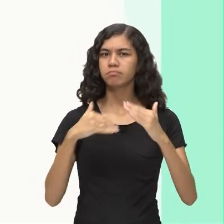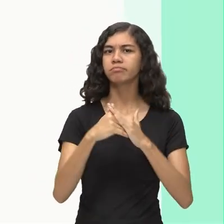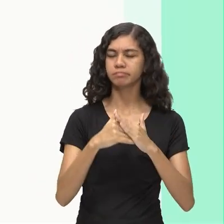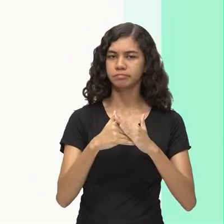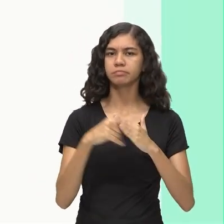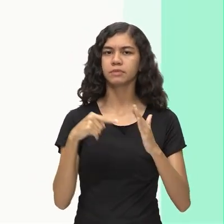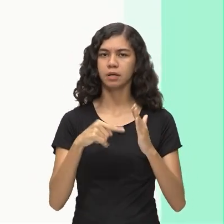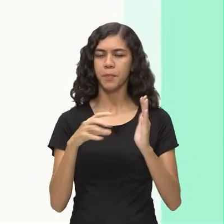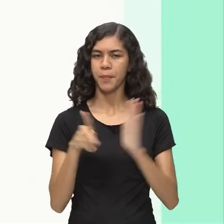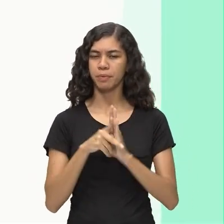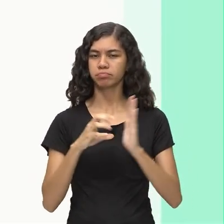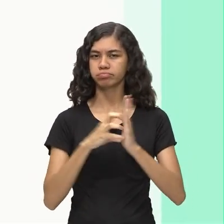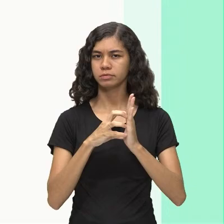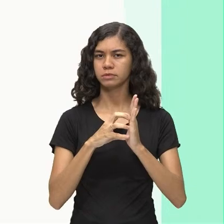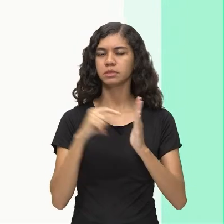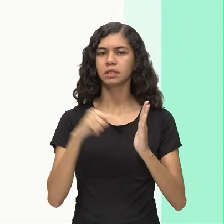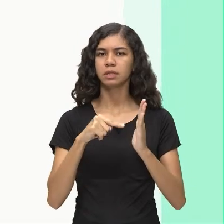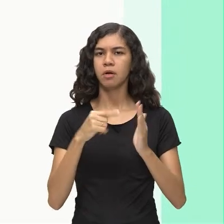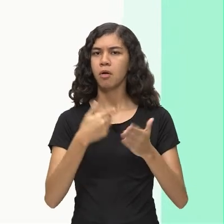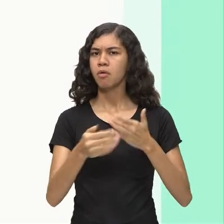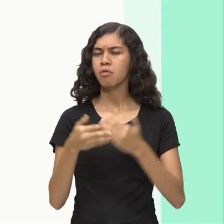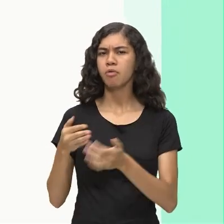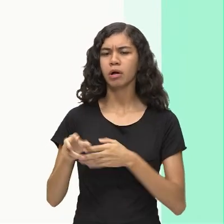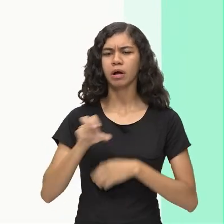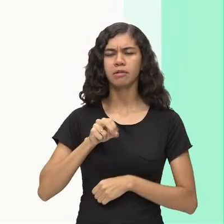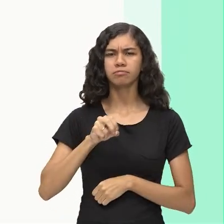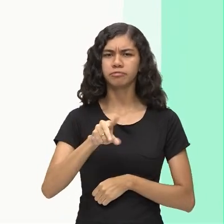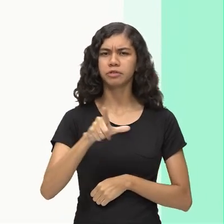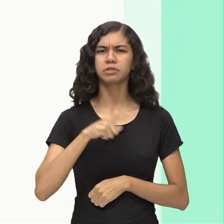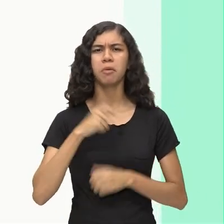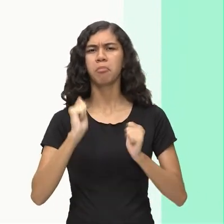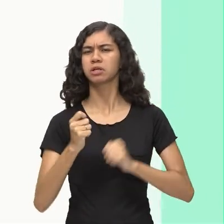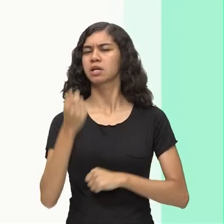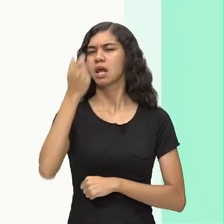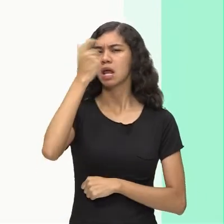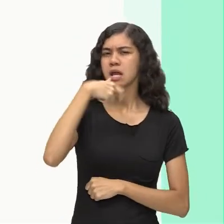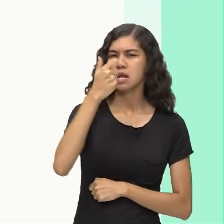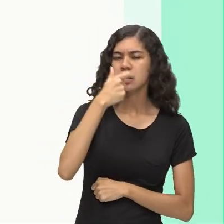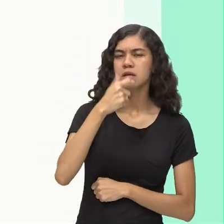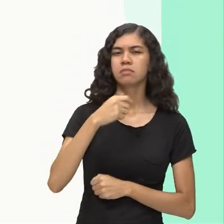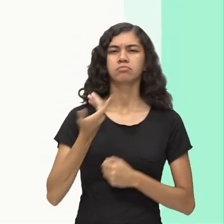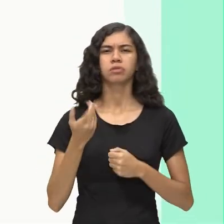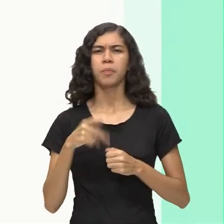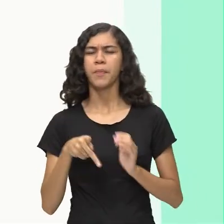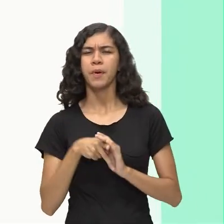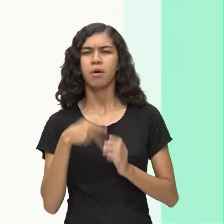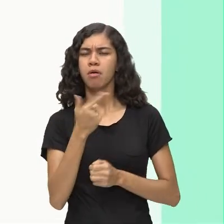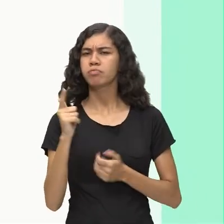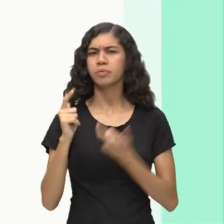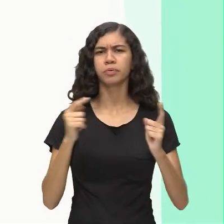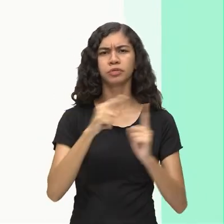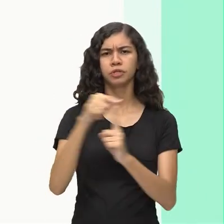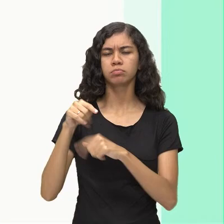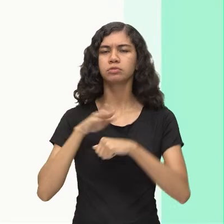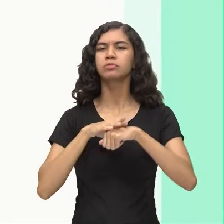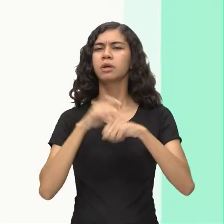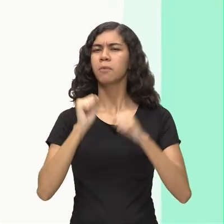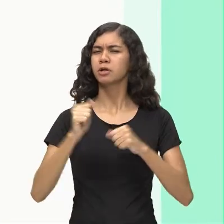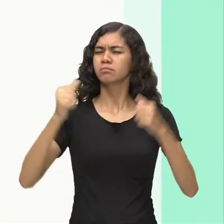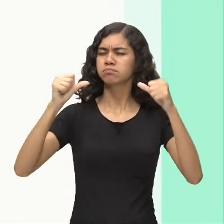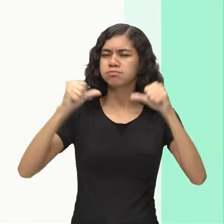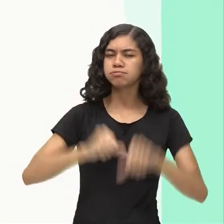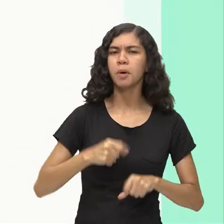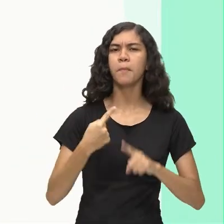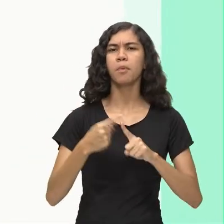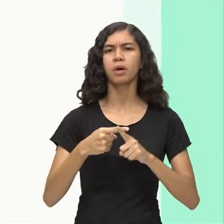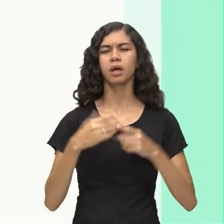que é a AIDS, qualquer infecção que ela pegue, mesmo uma gripe, uma pneumonia, ela pode vir a ficar muito doente porque o seu corpo já